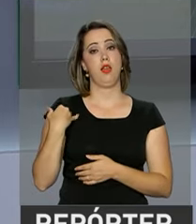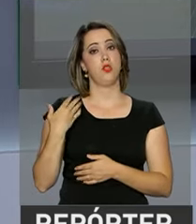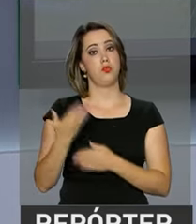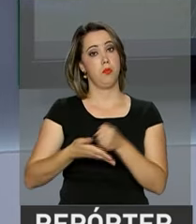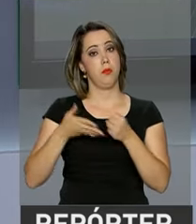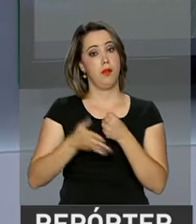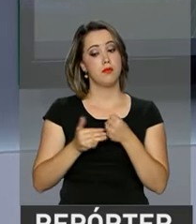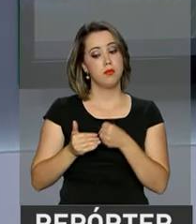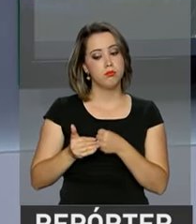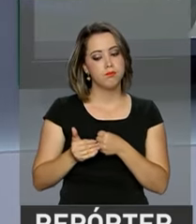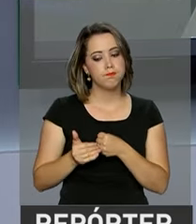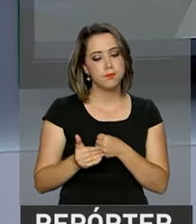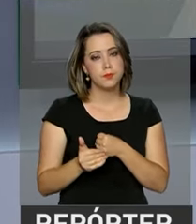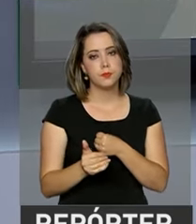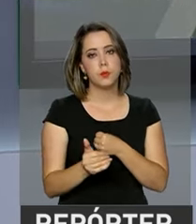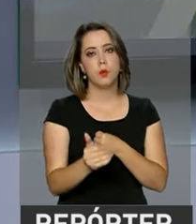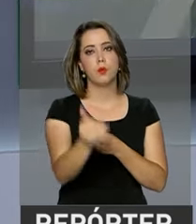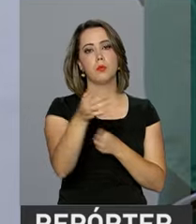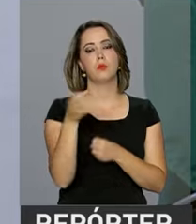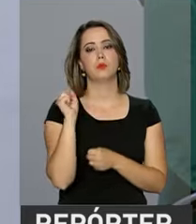progressiva para a aposentadoria.